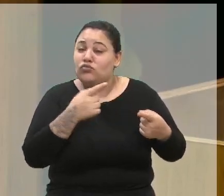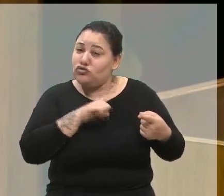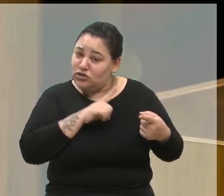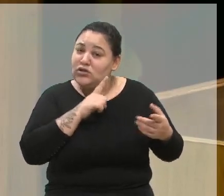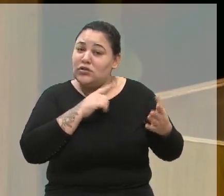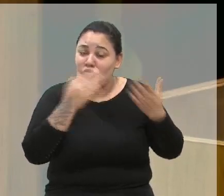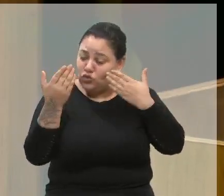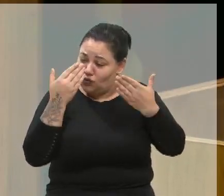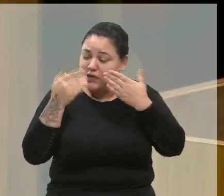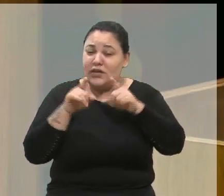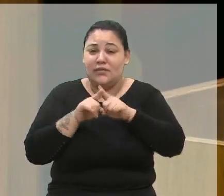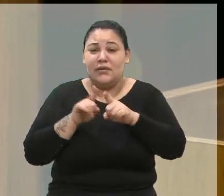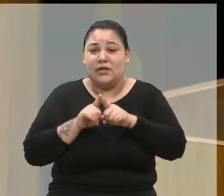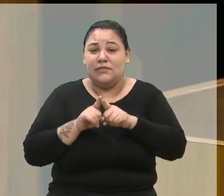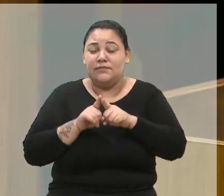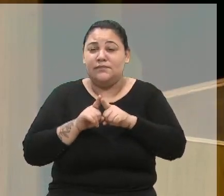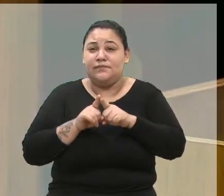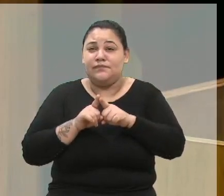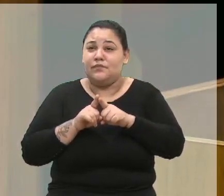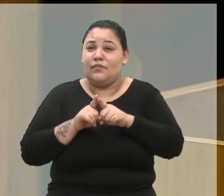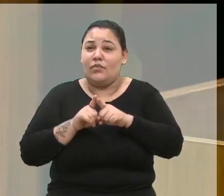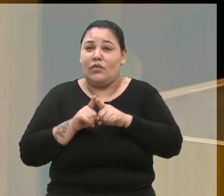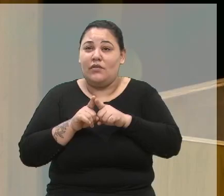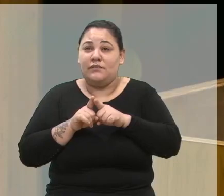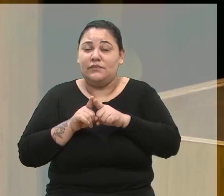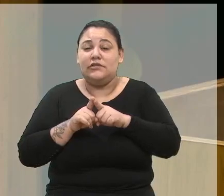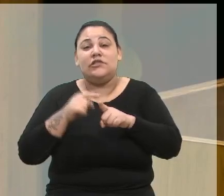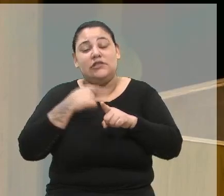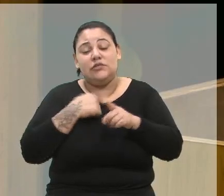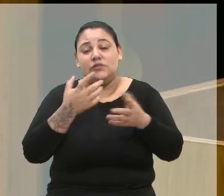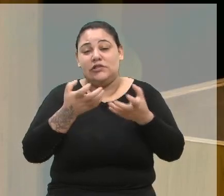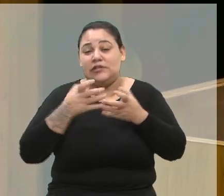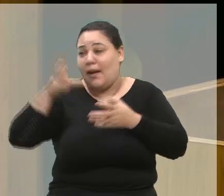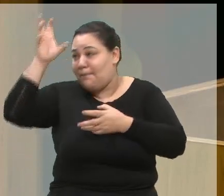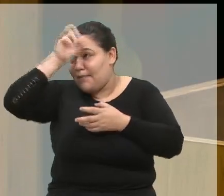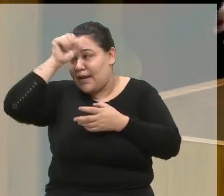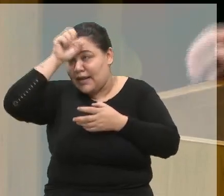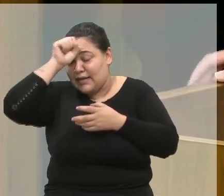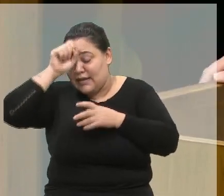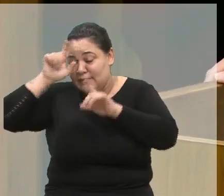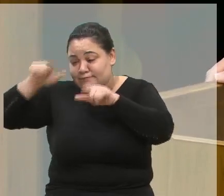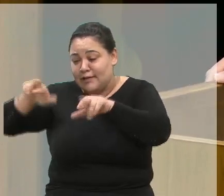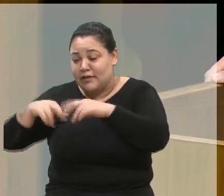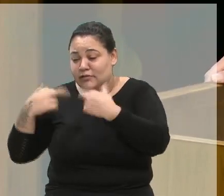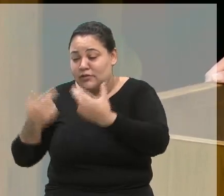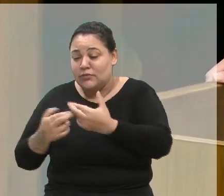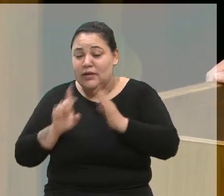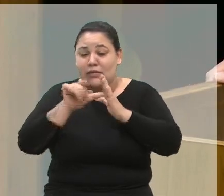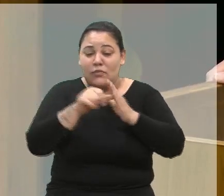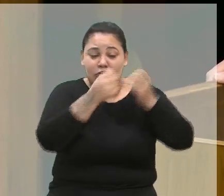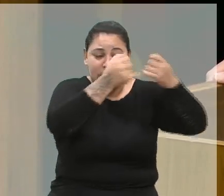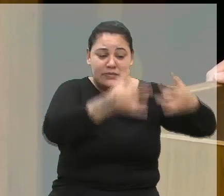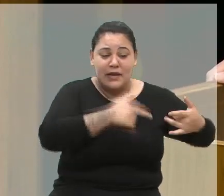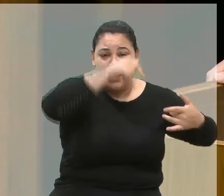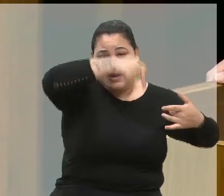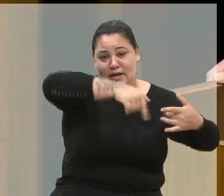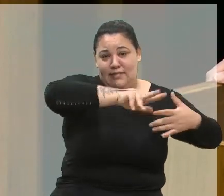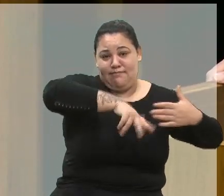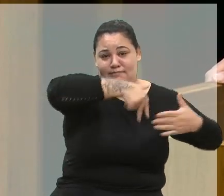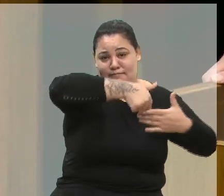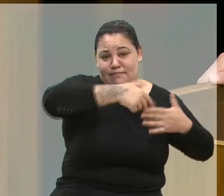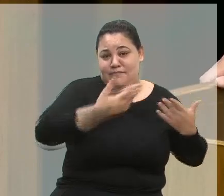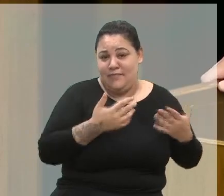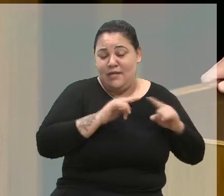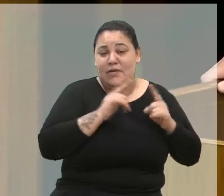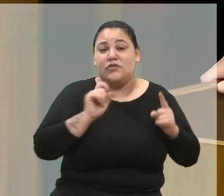trazer o acúmulo desta audiência aqui para dentro desta casa. Mas o que aconteceu? Chegando até